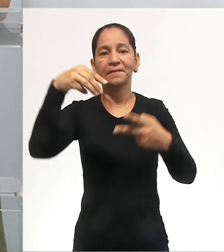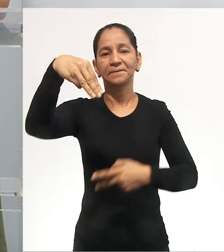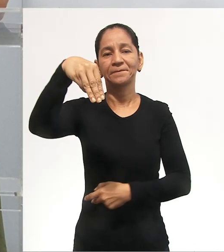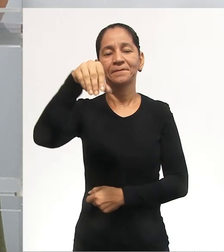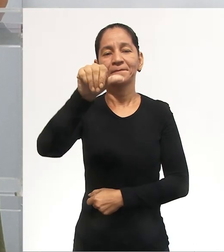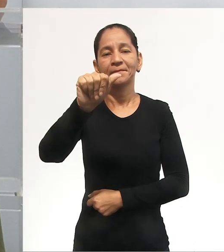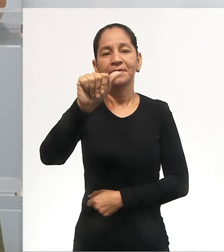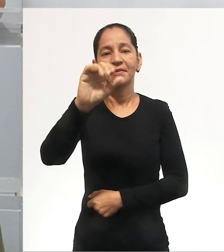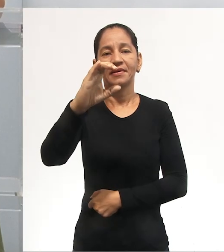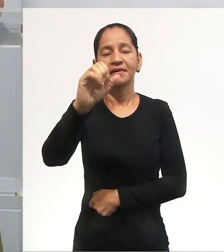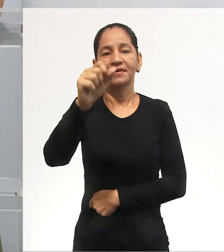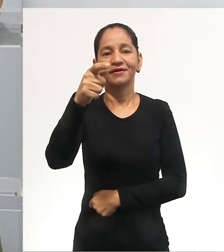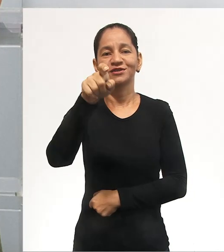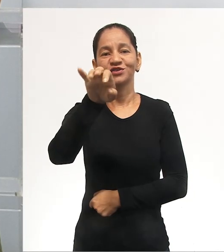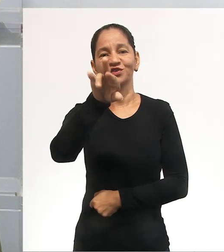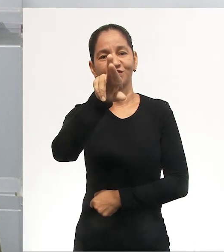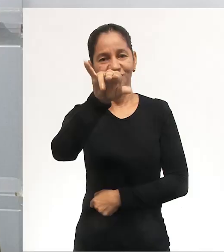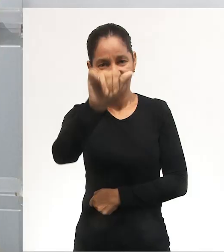mesmo